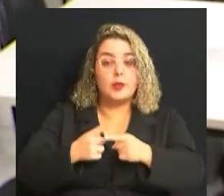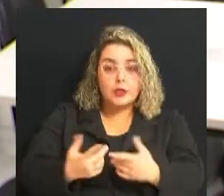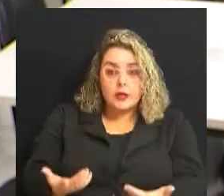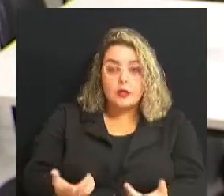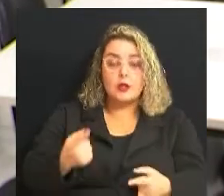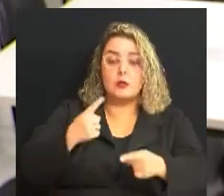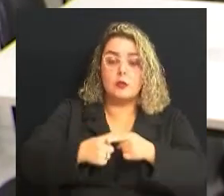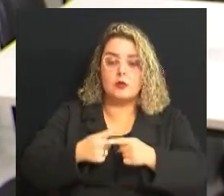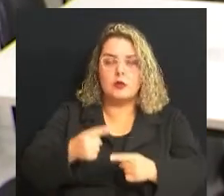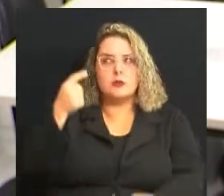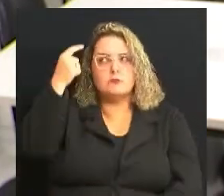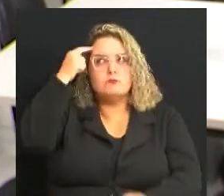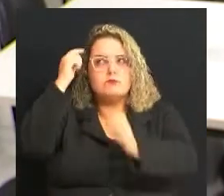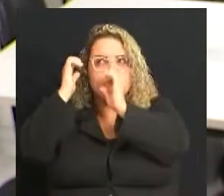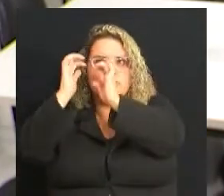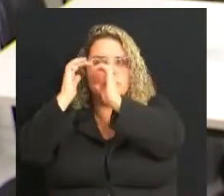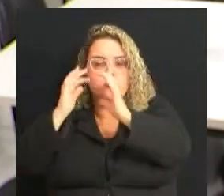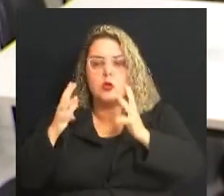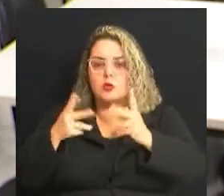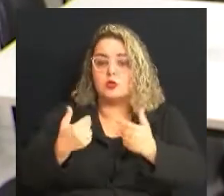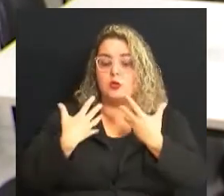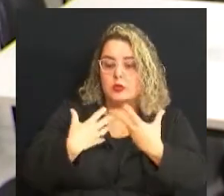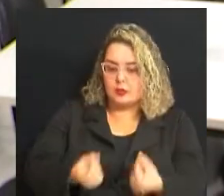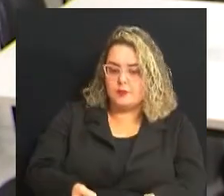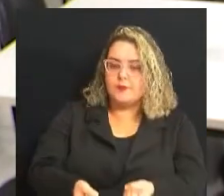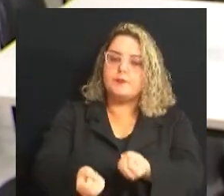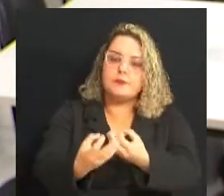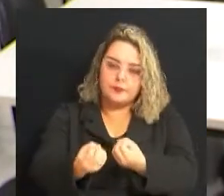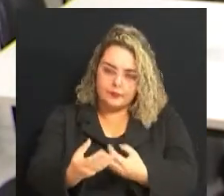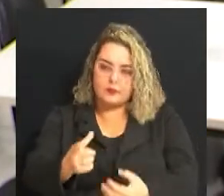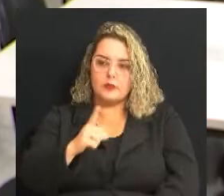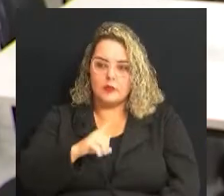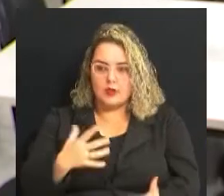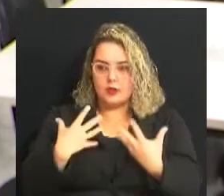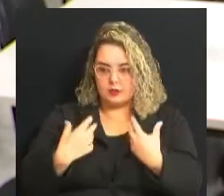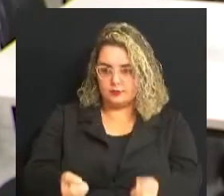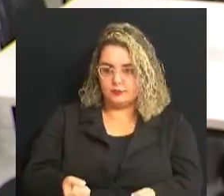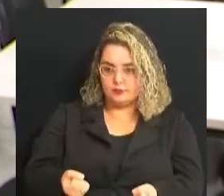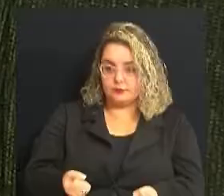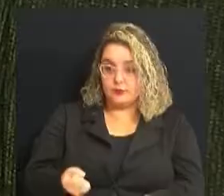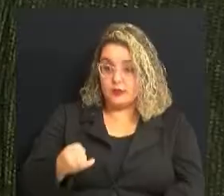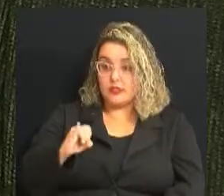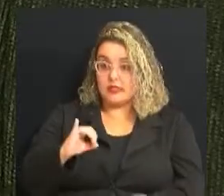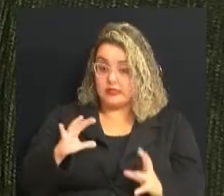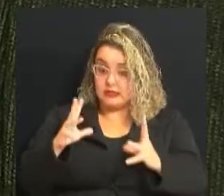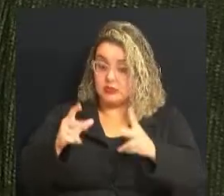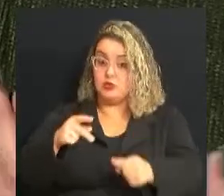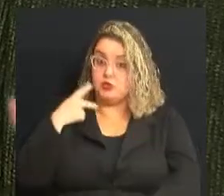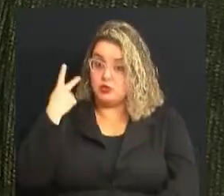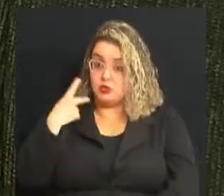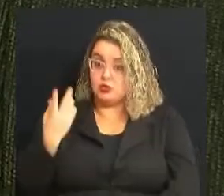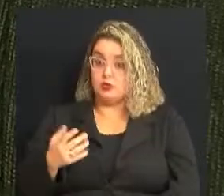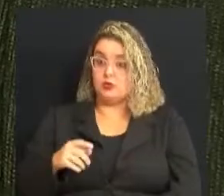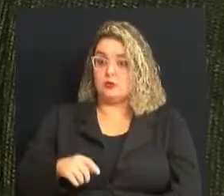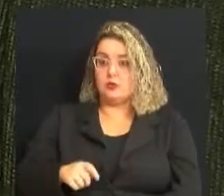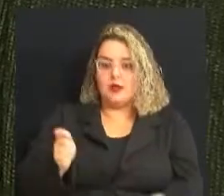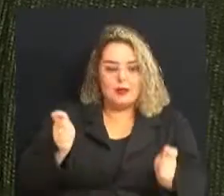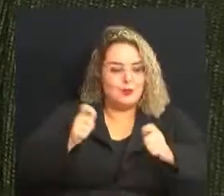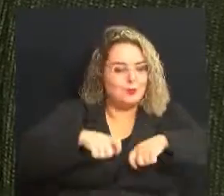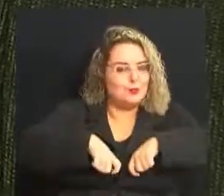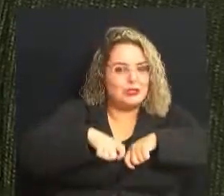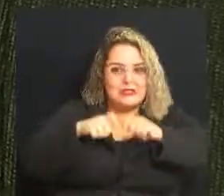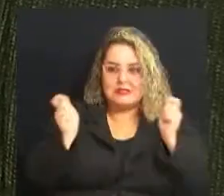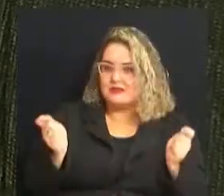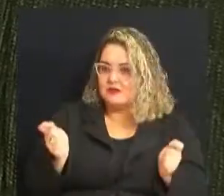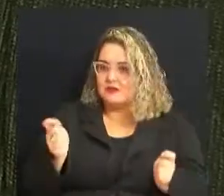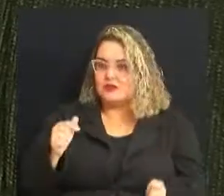bem porque daí você vai começar a refletir sobre aquilo que você recebeu sobre as informações que você tem recebido e se tudo é política é